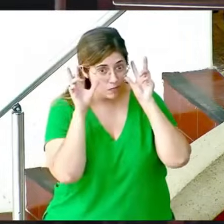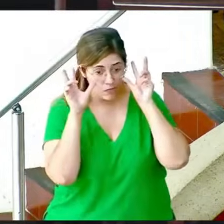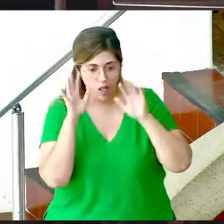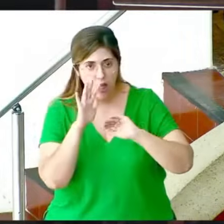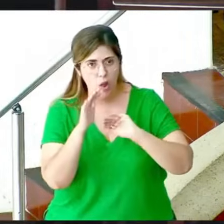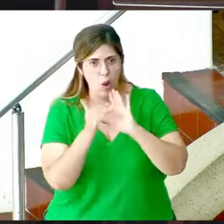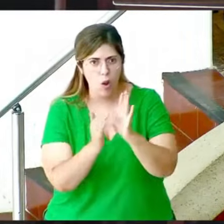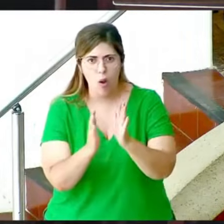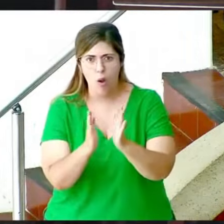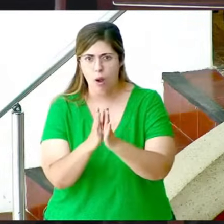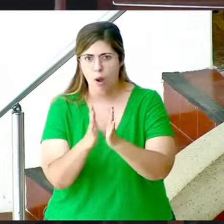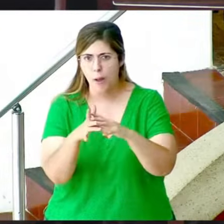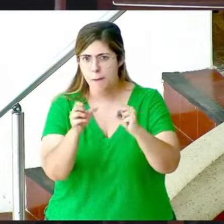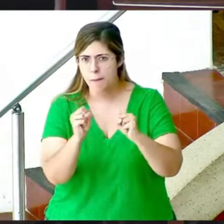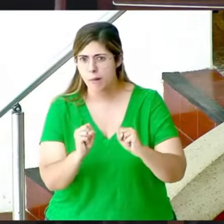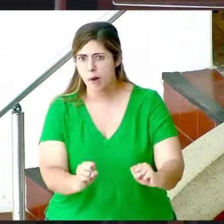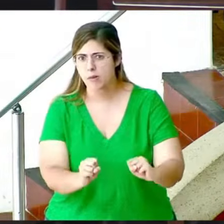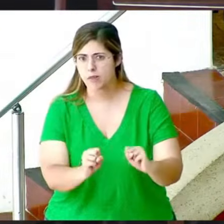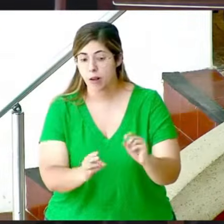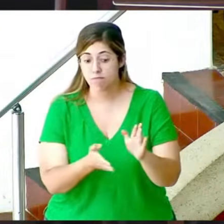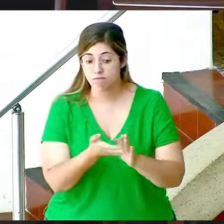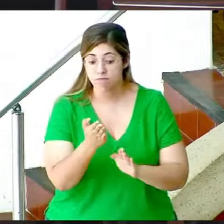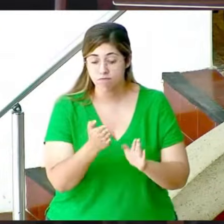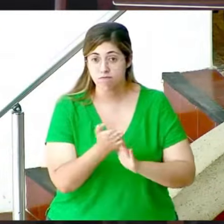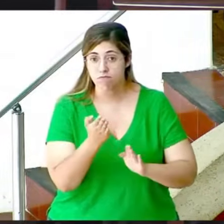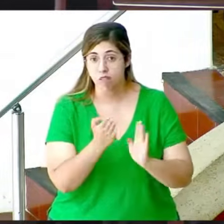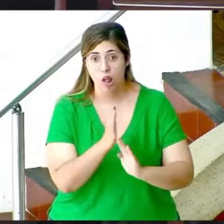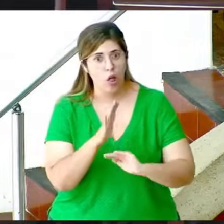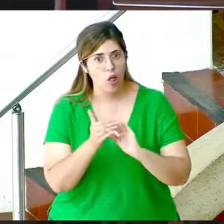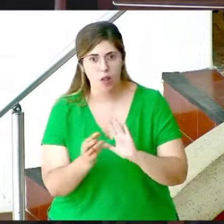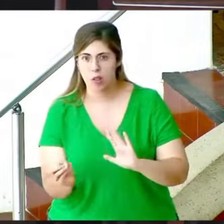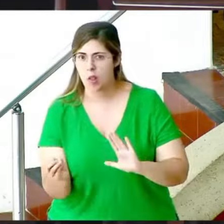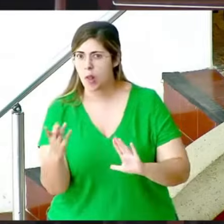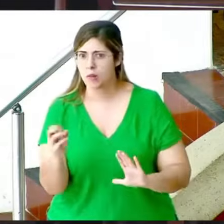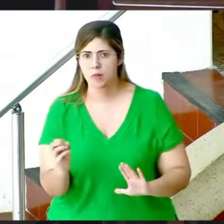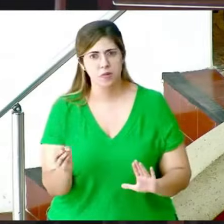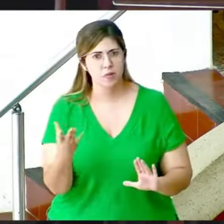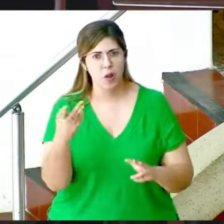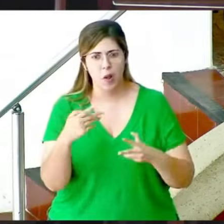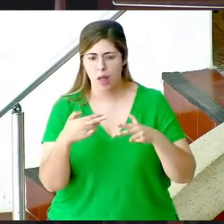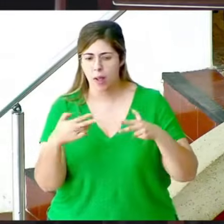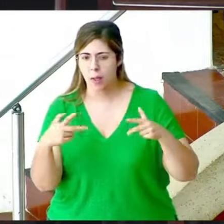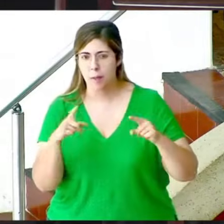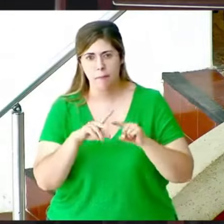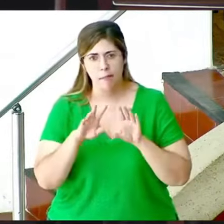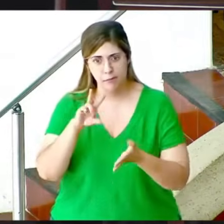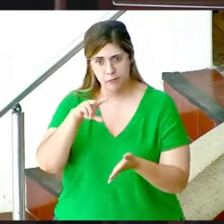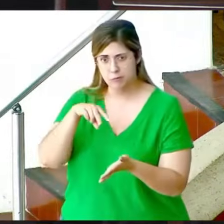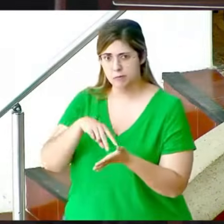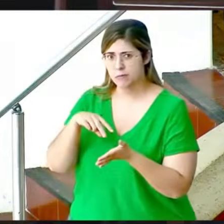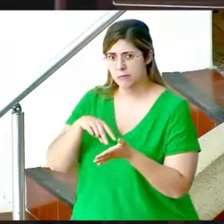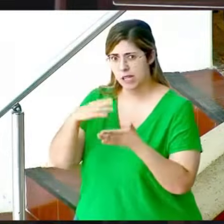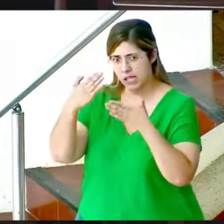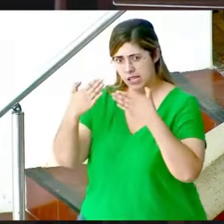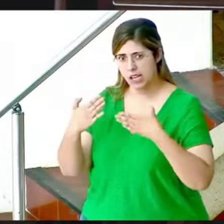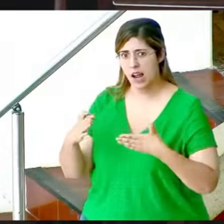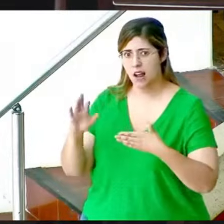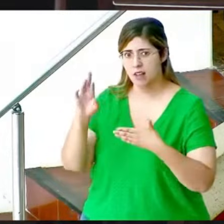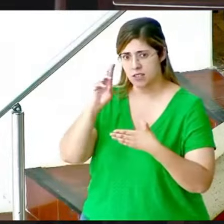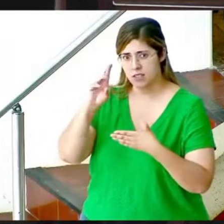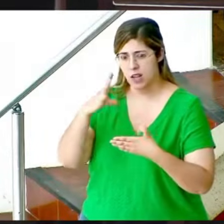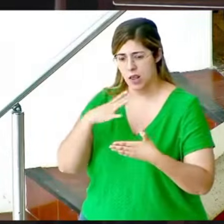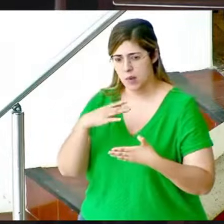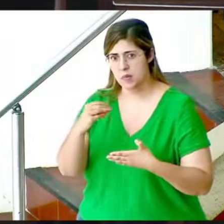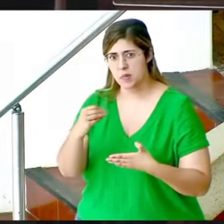possais escapar de todas essas coisas que têm de suceder e estar em pé na presença do Filho